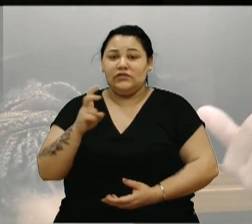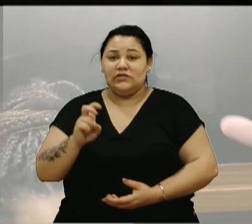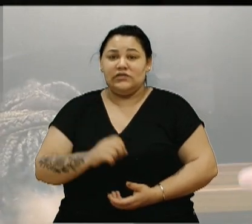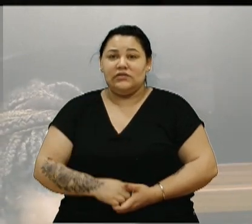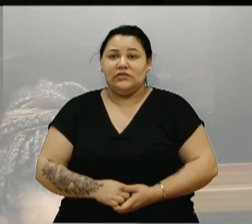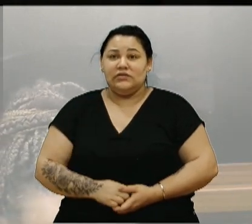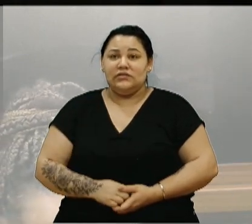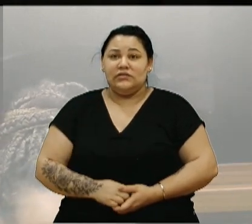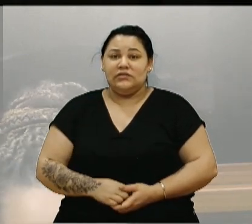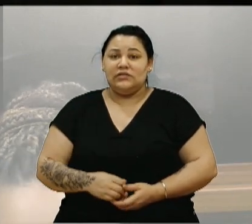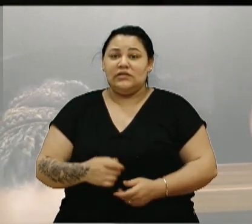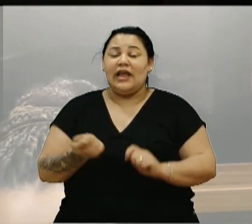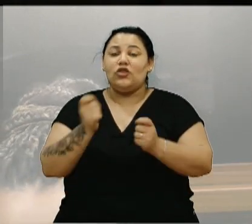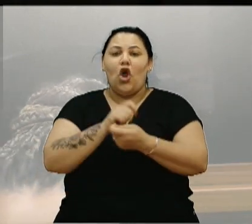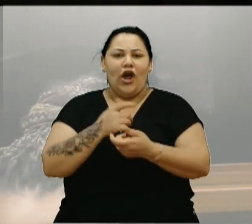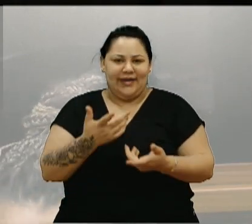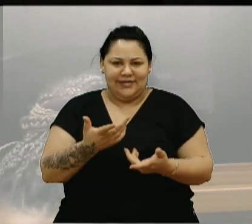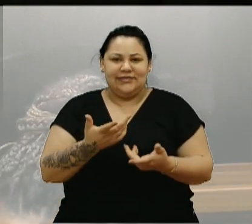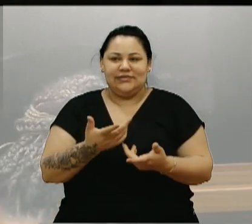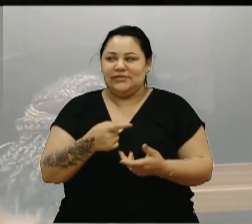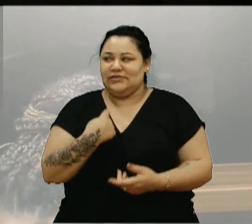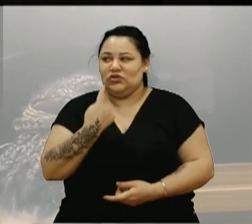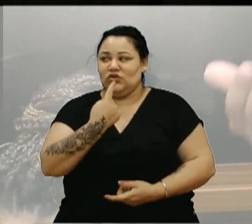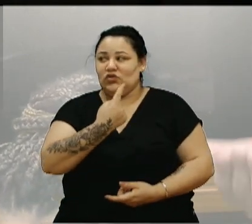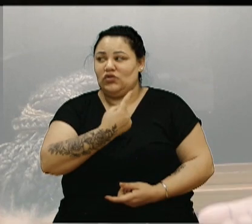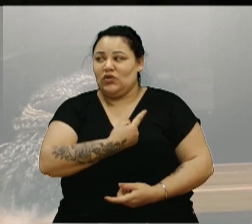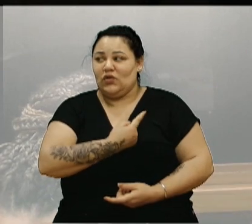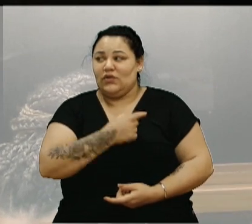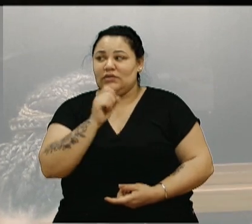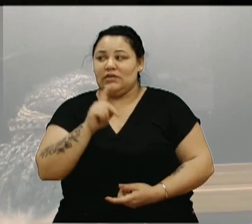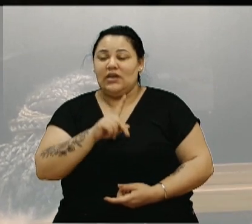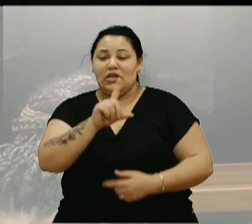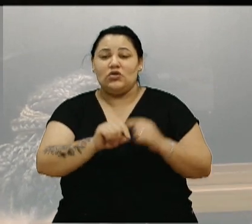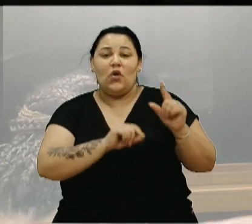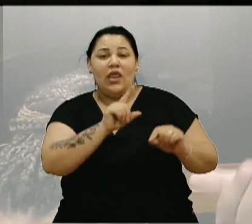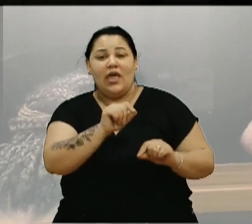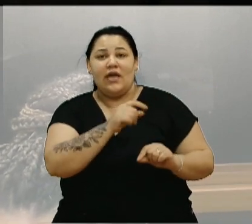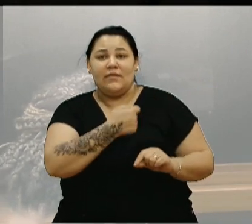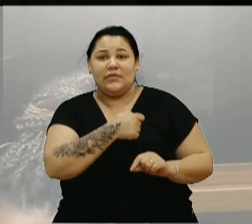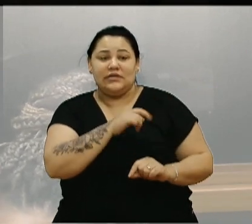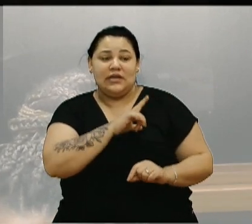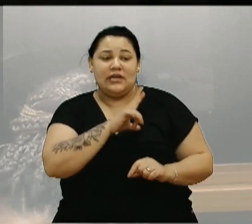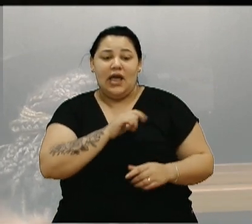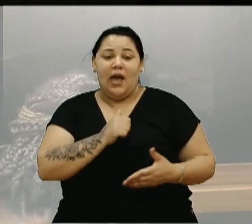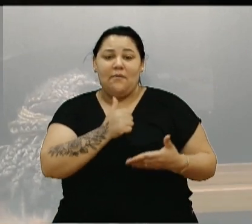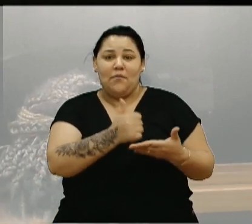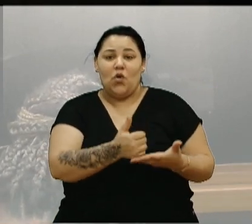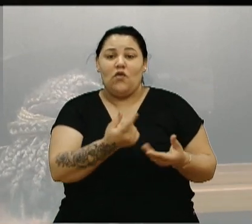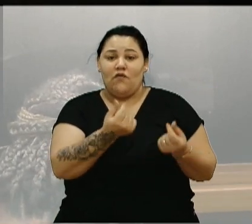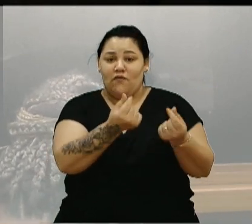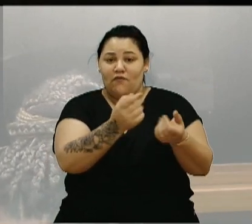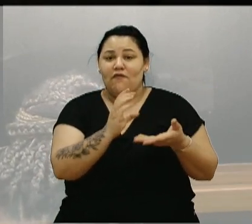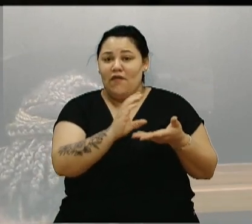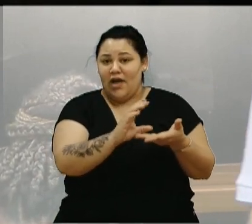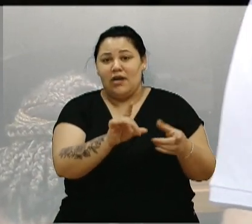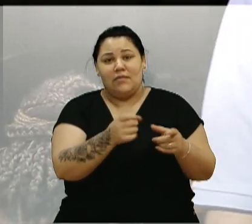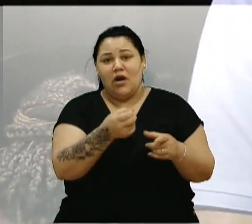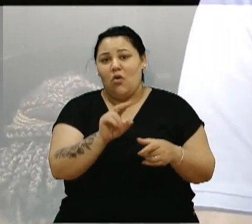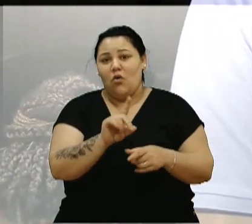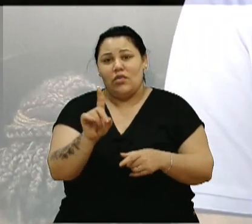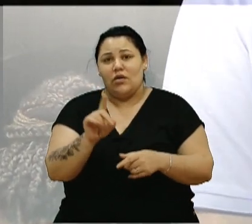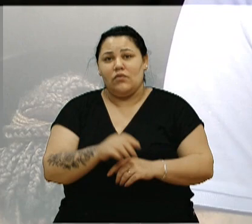nessa transição ou não. E vai ser nós que vamos definir se tem que ter aporte de recurso ou não. Né? Os